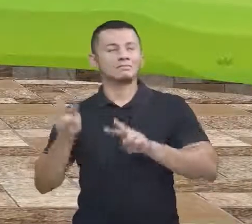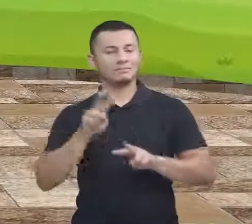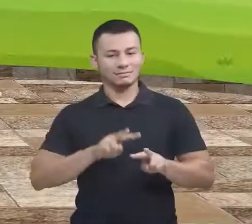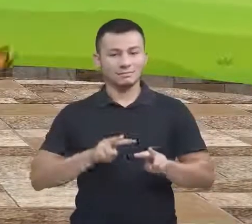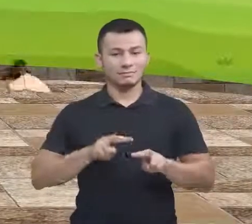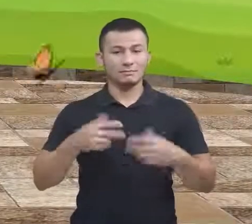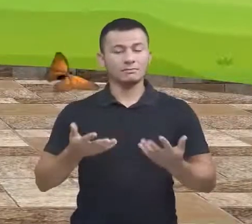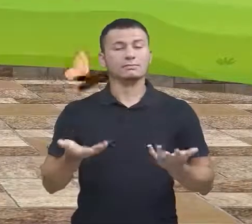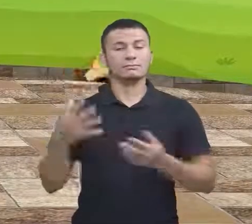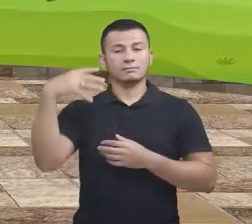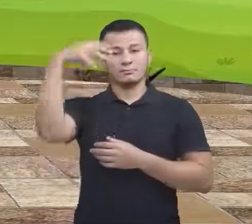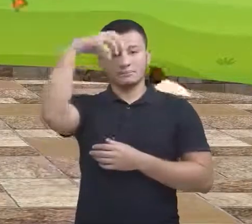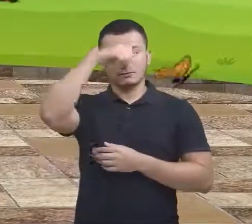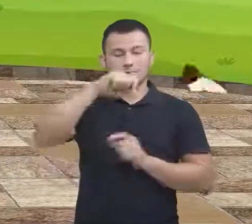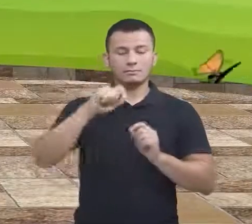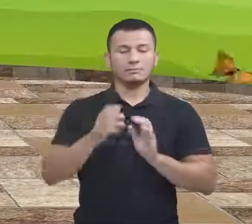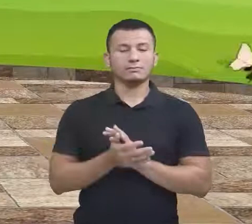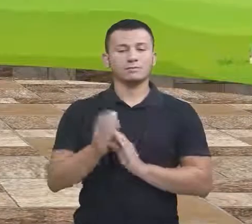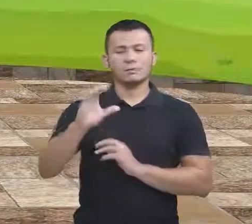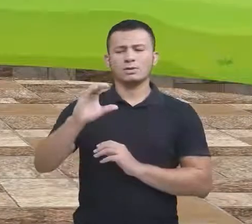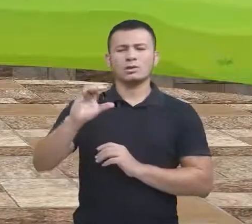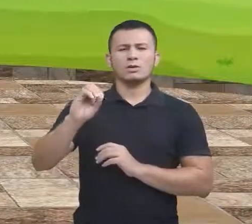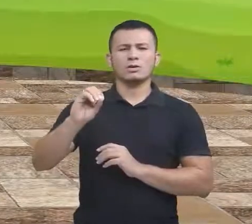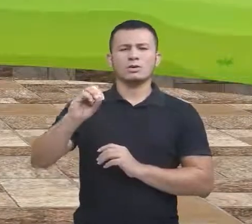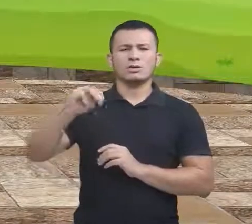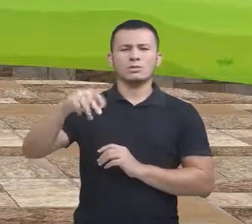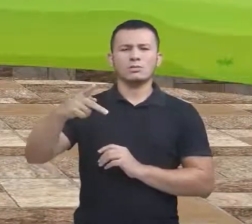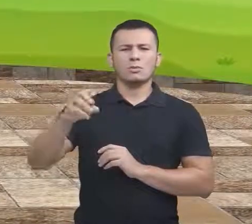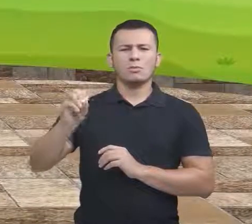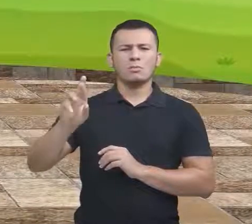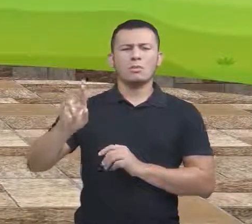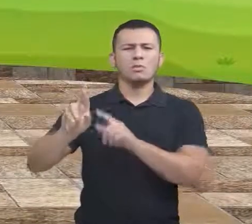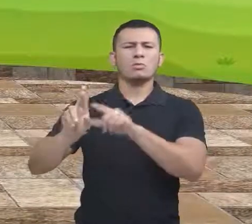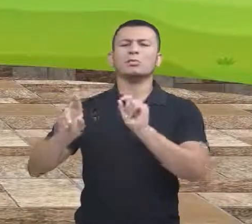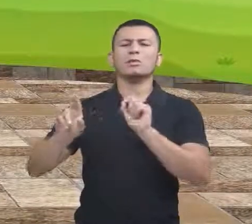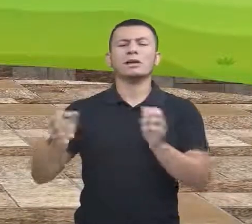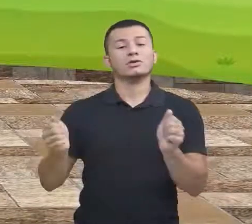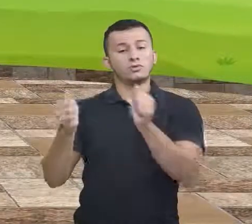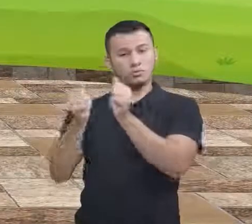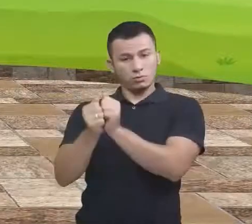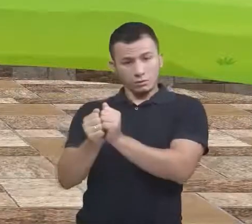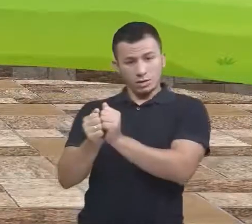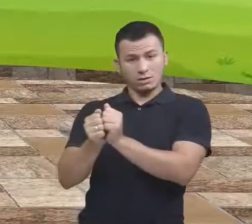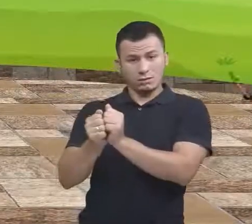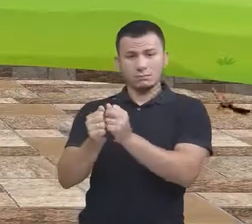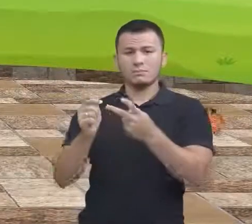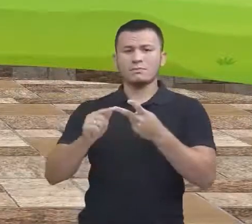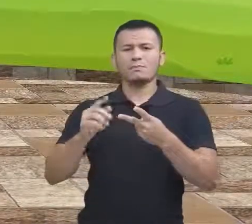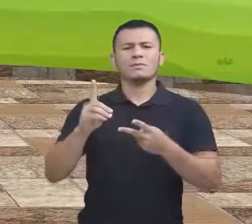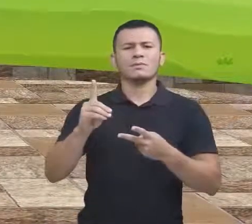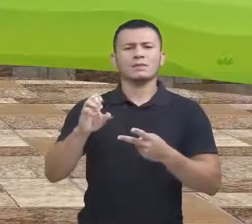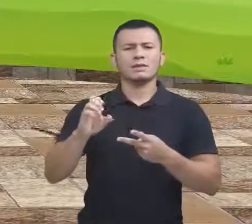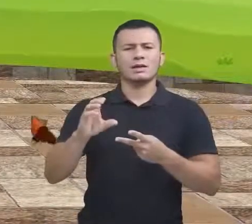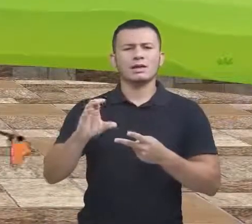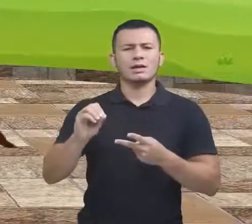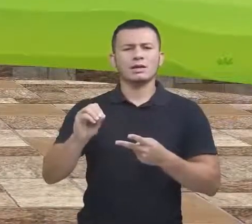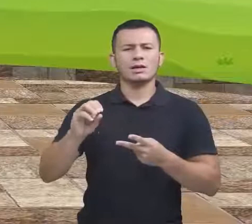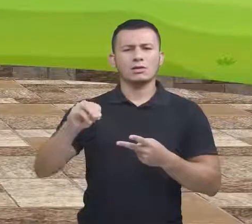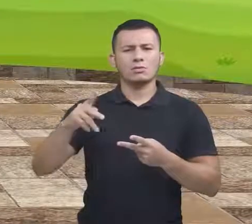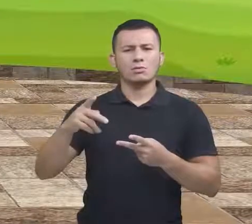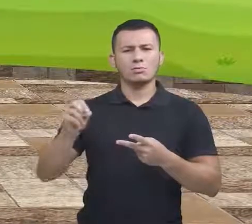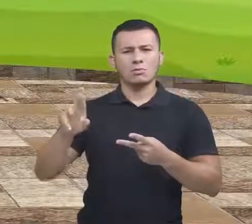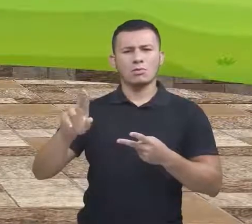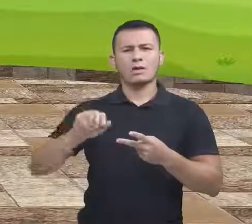aprender a compor EA de comprou os números mas para isso vou contar uma